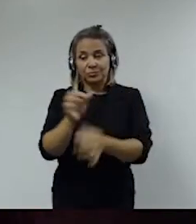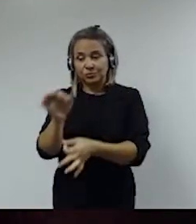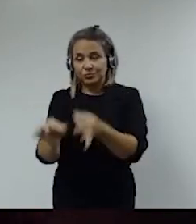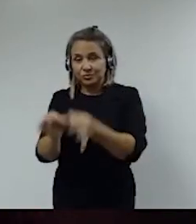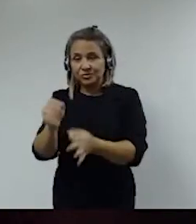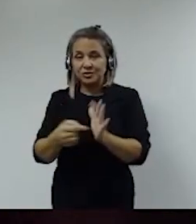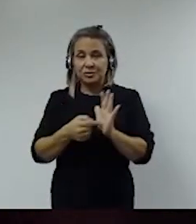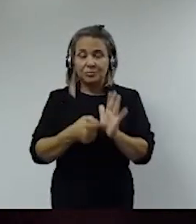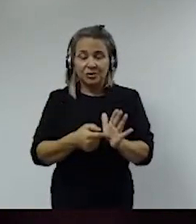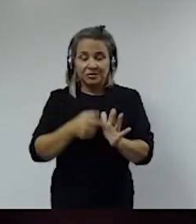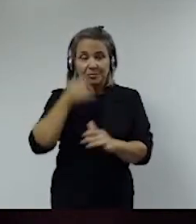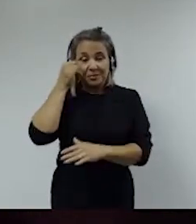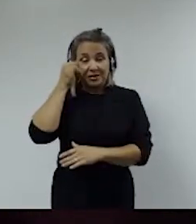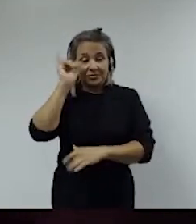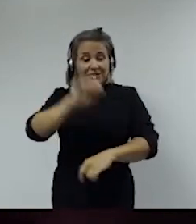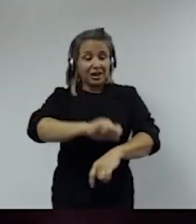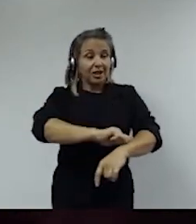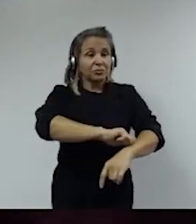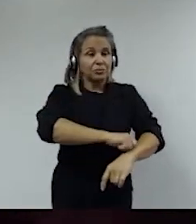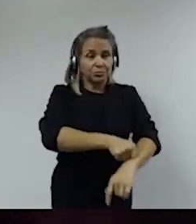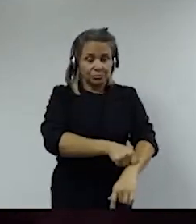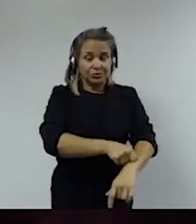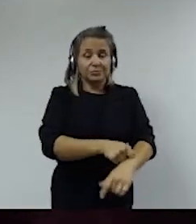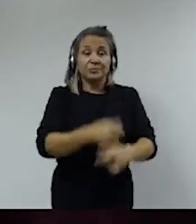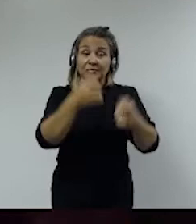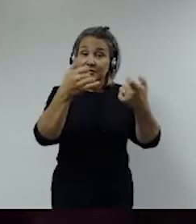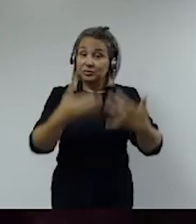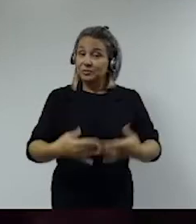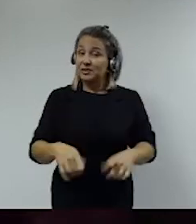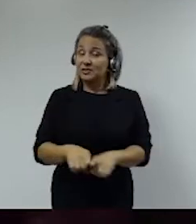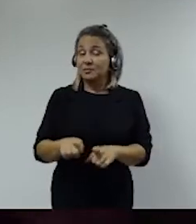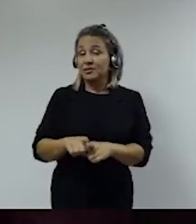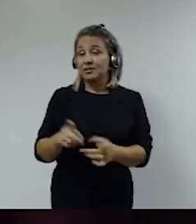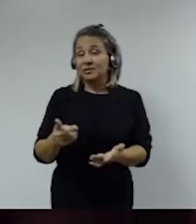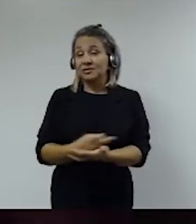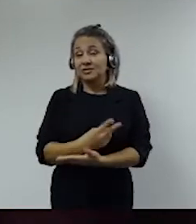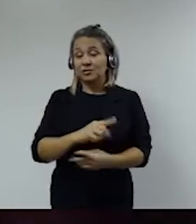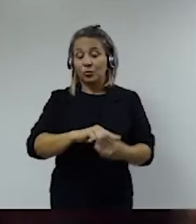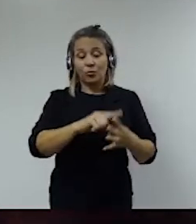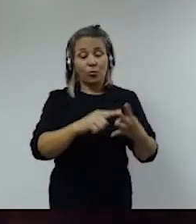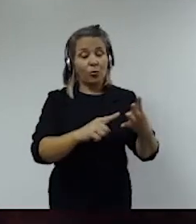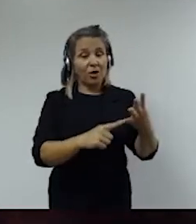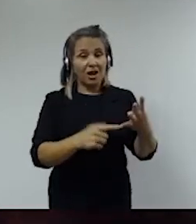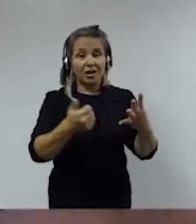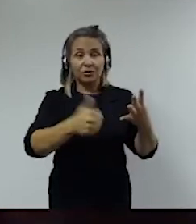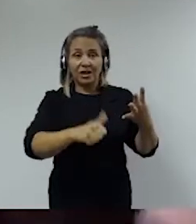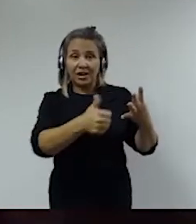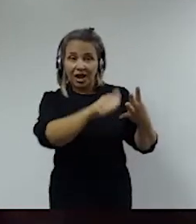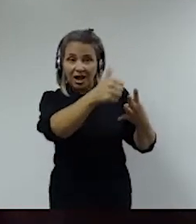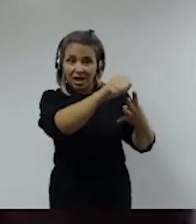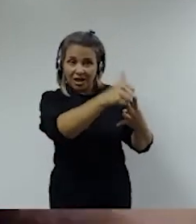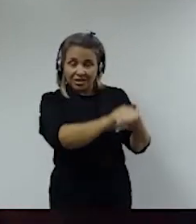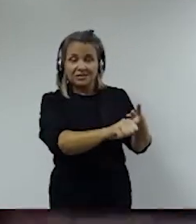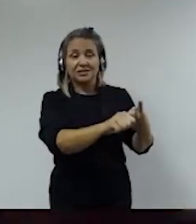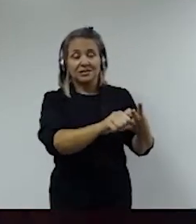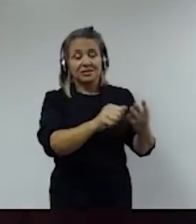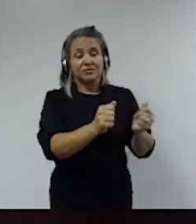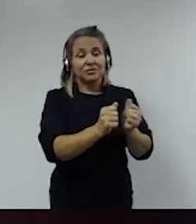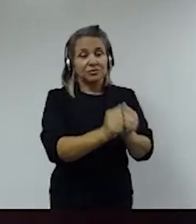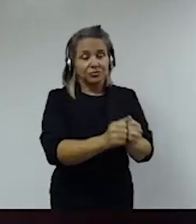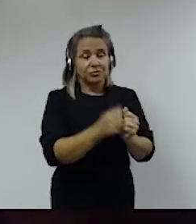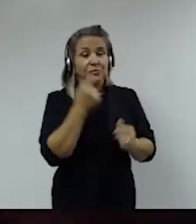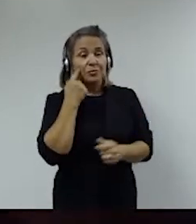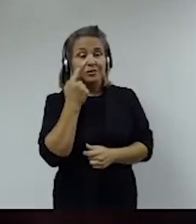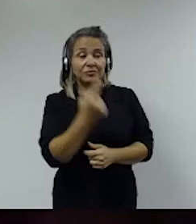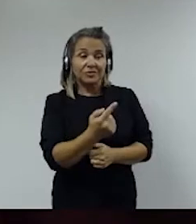qualificado para prevenir a tortura. E eu vou falar aqui, inclusive, vou trazer 4 dimensões de análise que a gente tem feito como APT para abordar